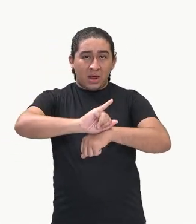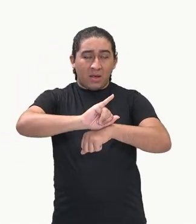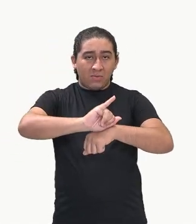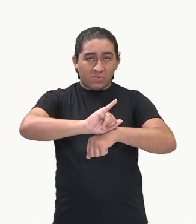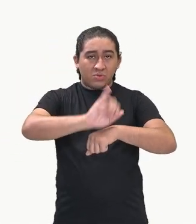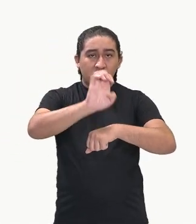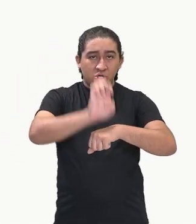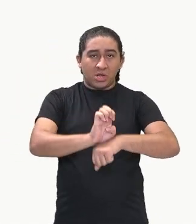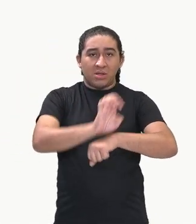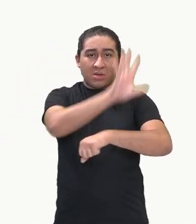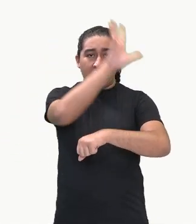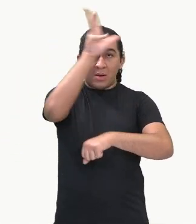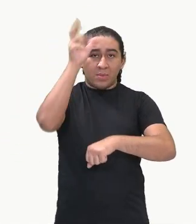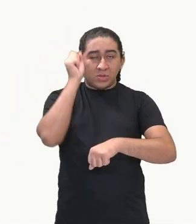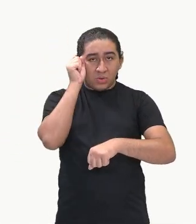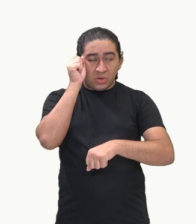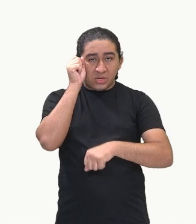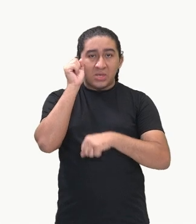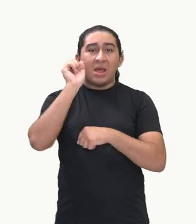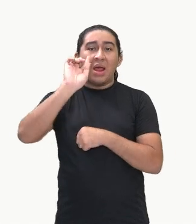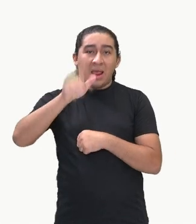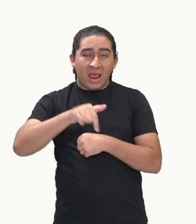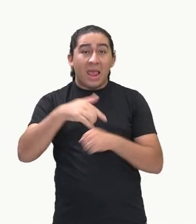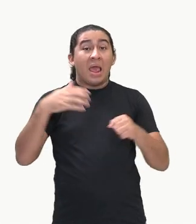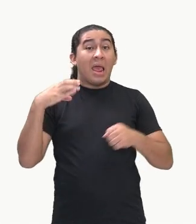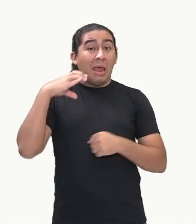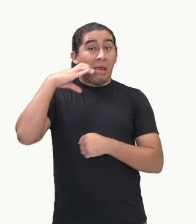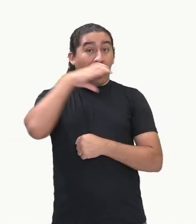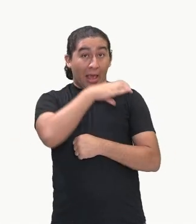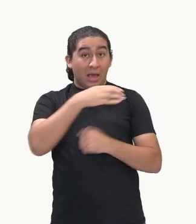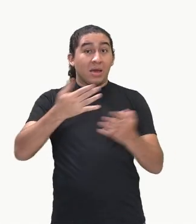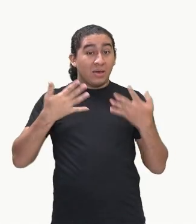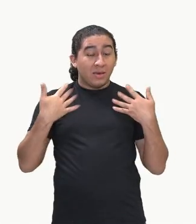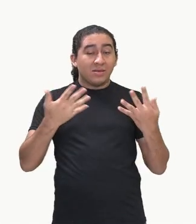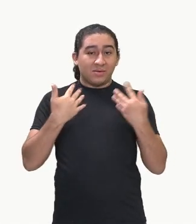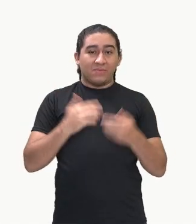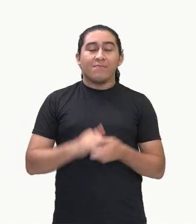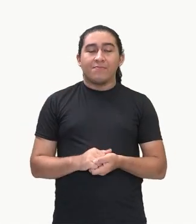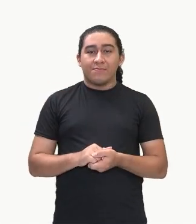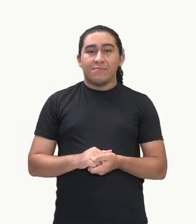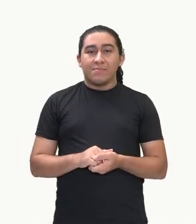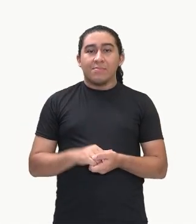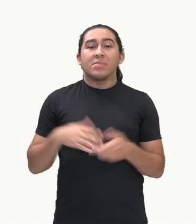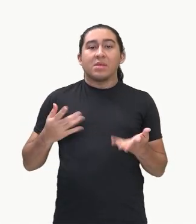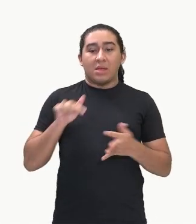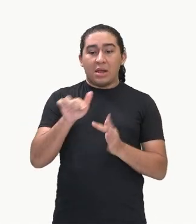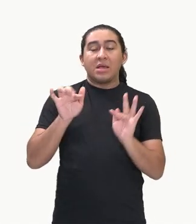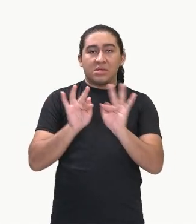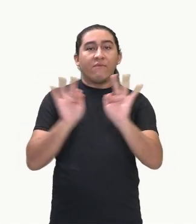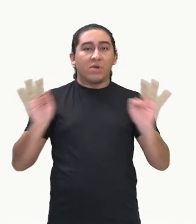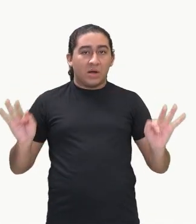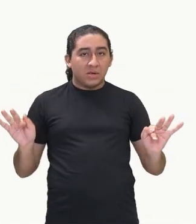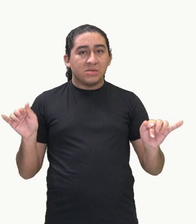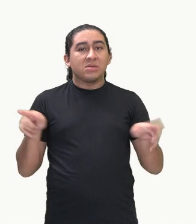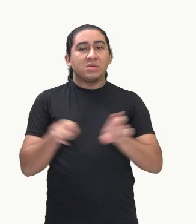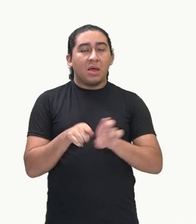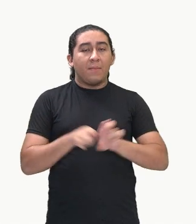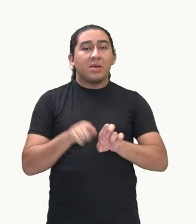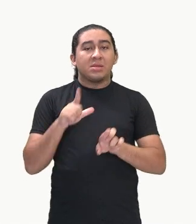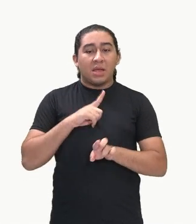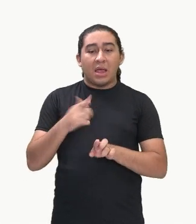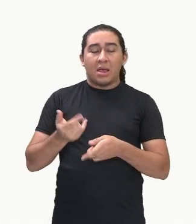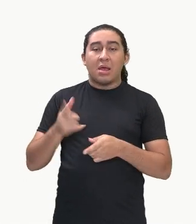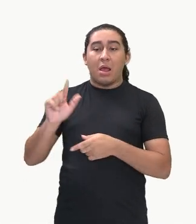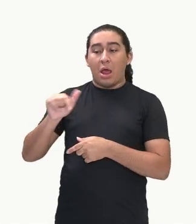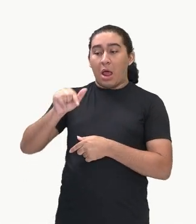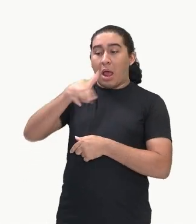Amazonas é bastante quente. Então, a capital do Amazonas vai vir entre vírgula, que